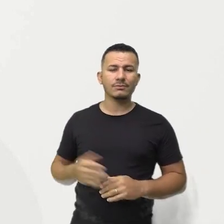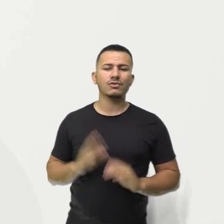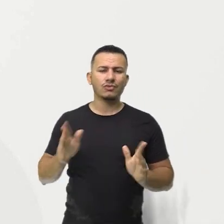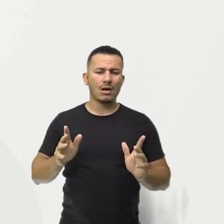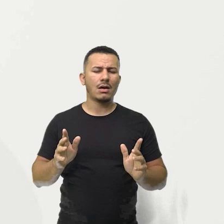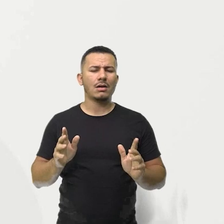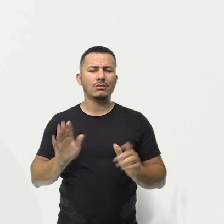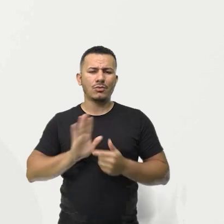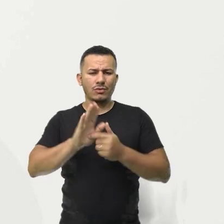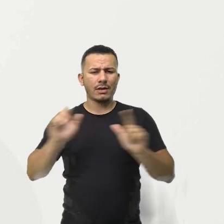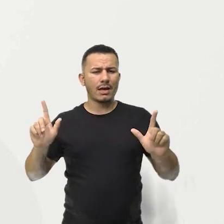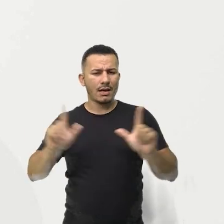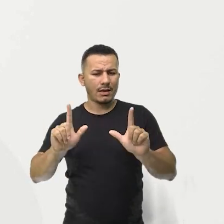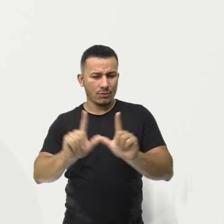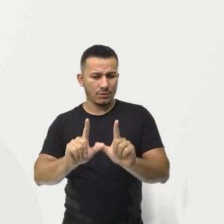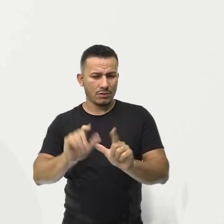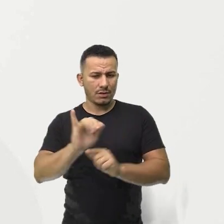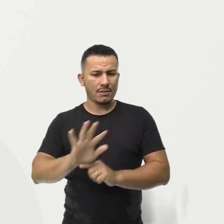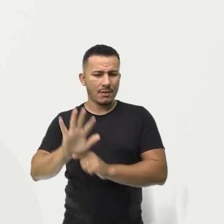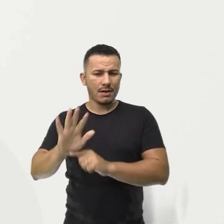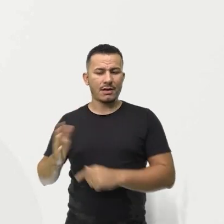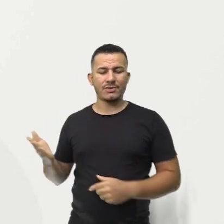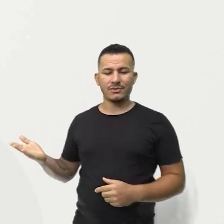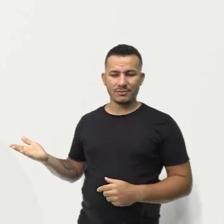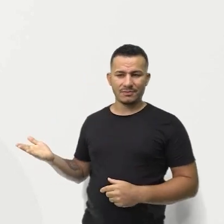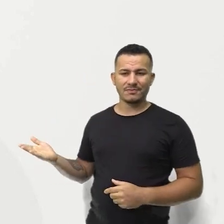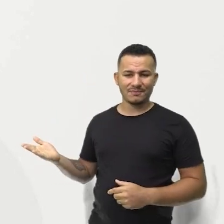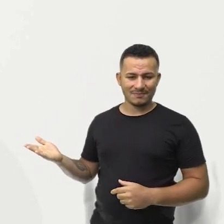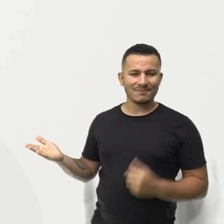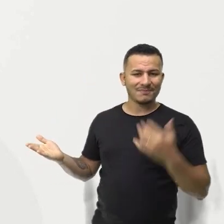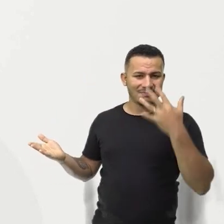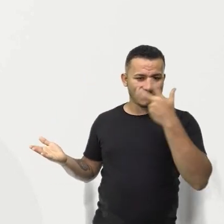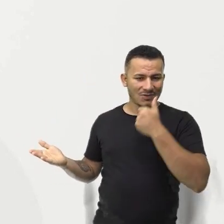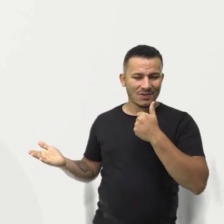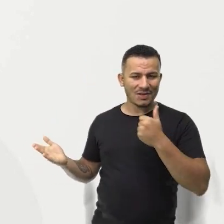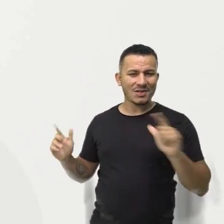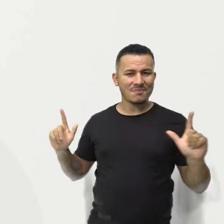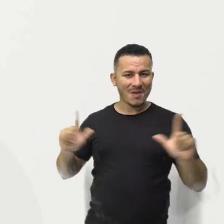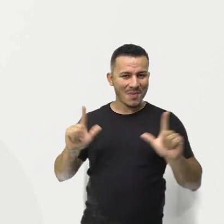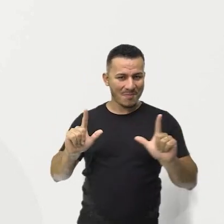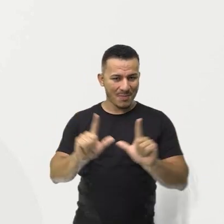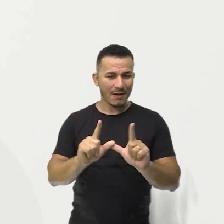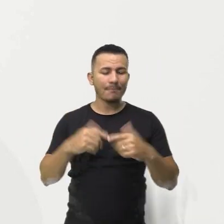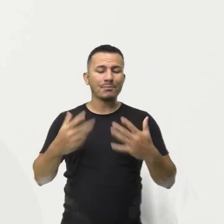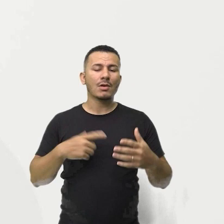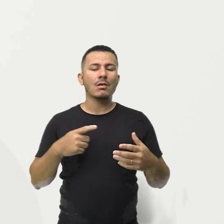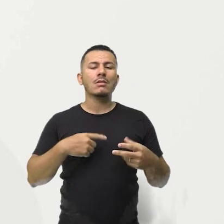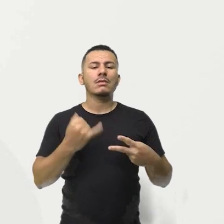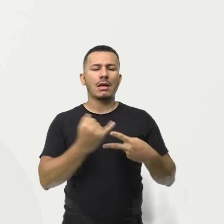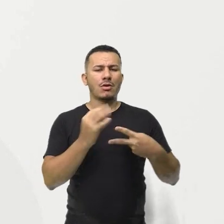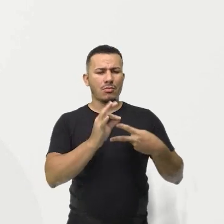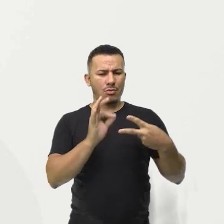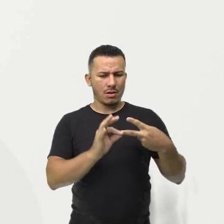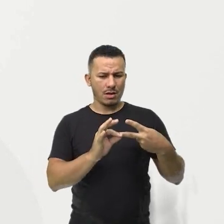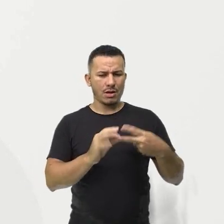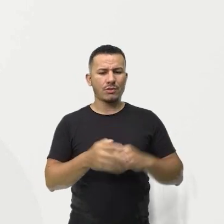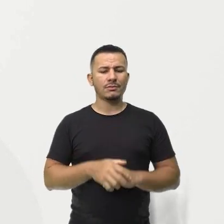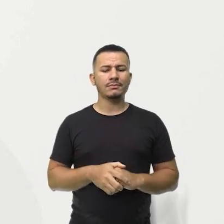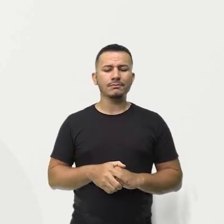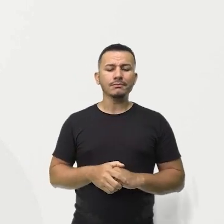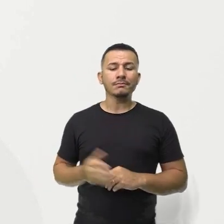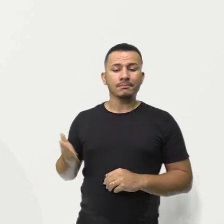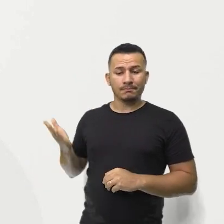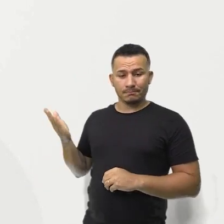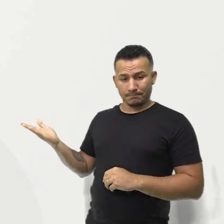pessoal? Observa comigo aí, ó. Nós vamos ligar esses pontos e o professor já trouxe, né? Já trouxe aqui a figura para você, já